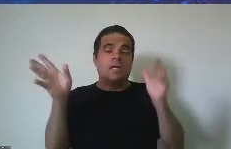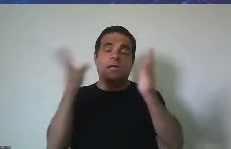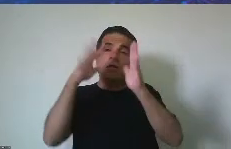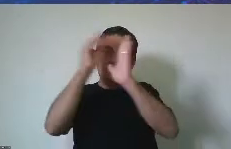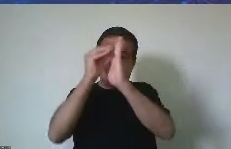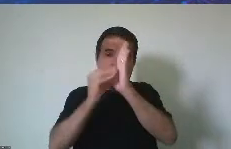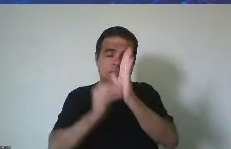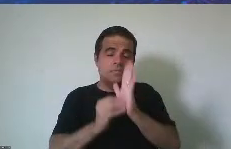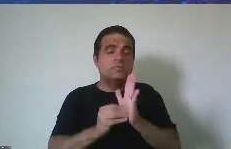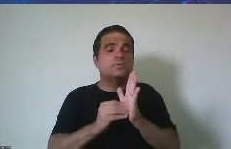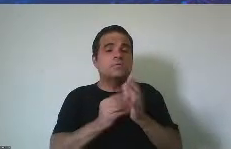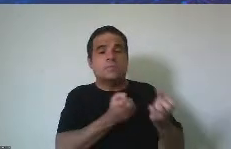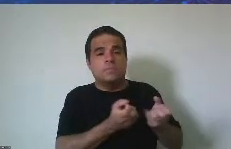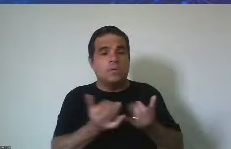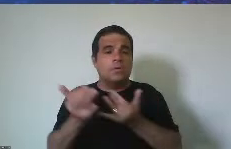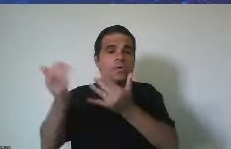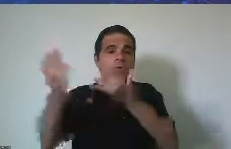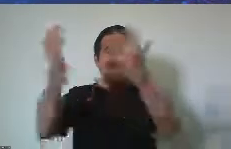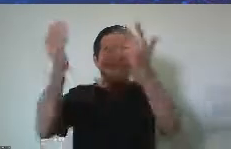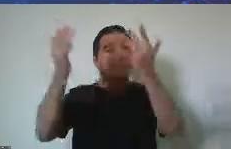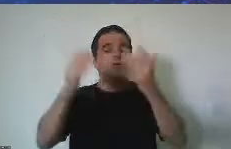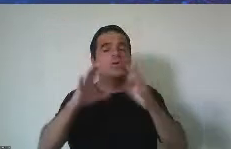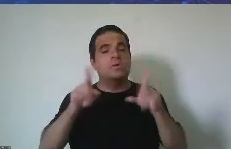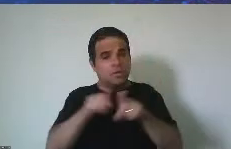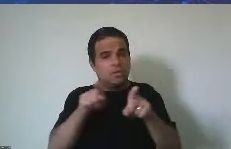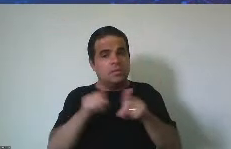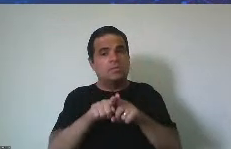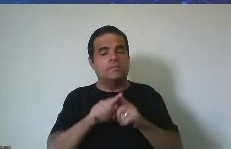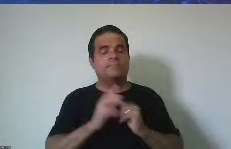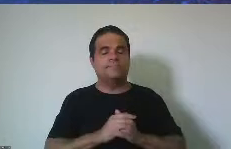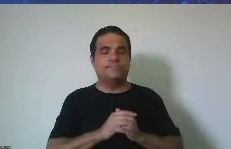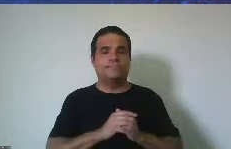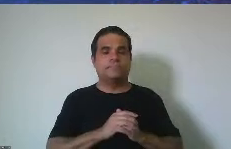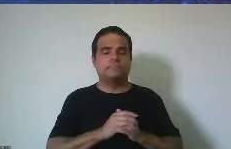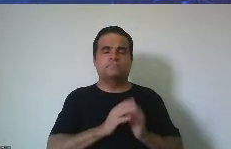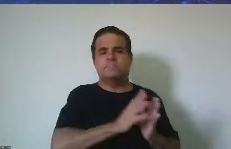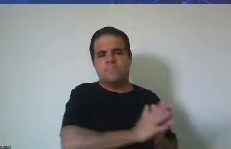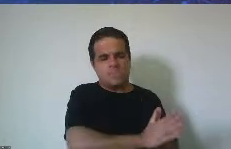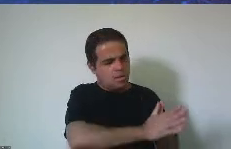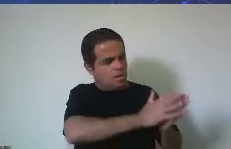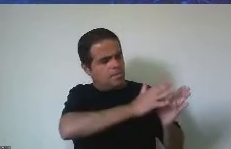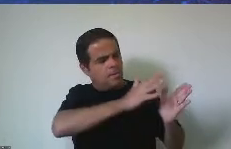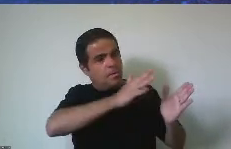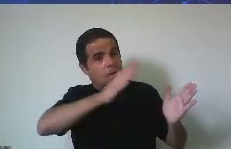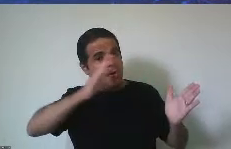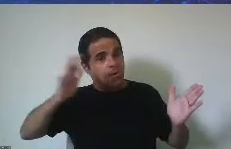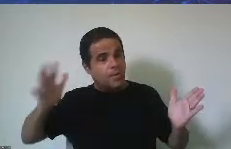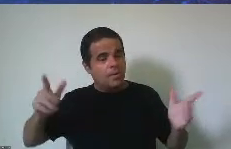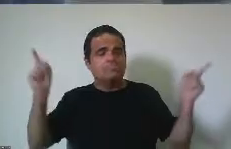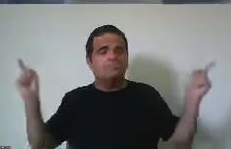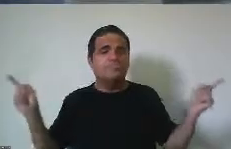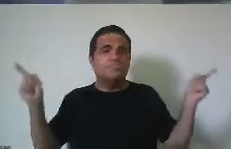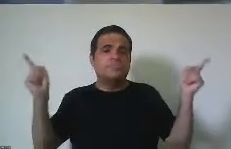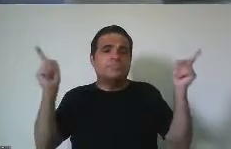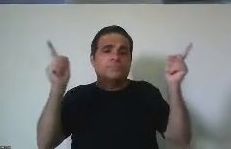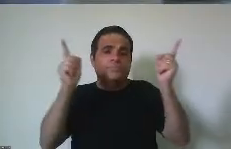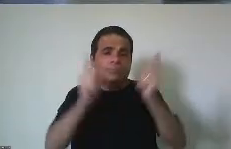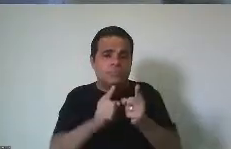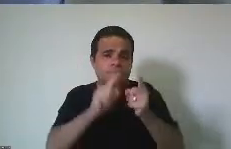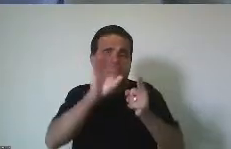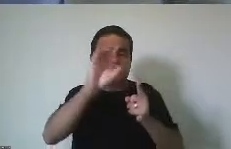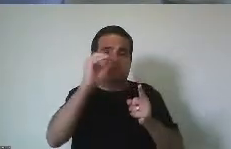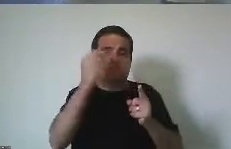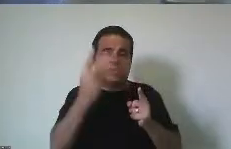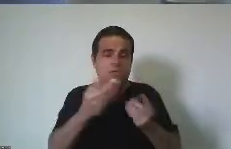da nossa ca Deia incluindo escopo três e no longo prazo a gente quer reduzir dois milhões de toneladas CO2 com o nosso programa Conexão